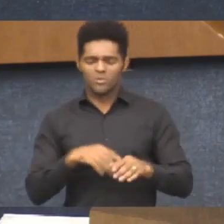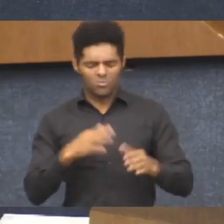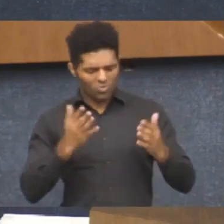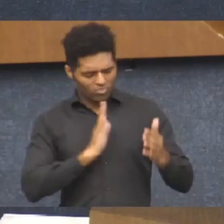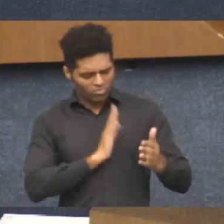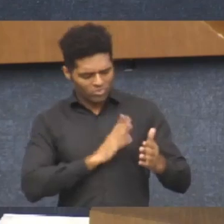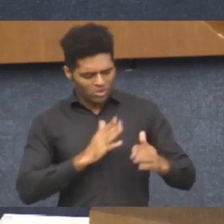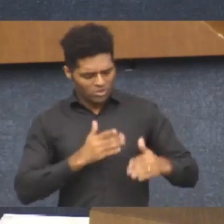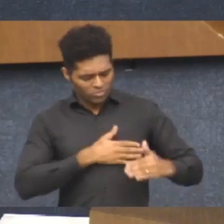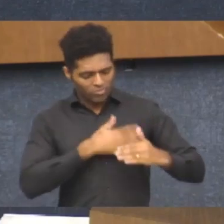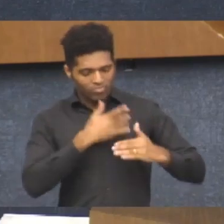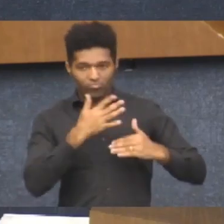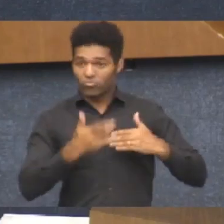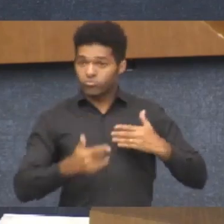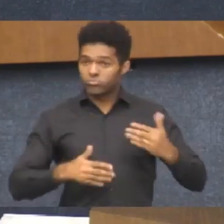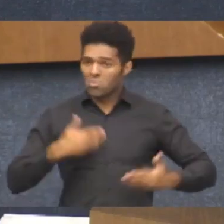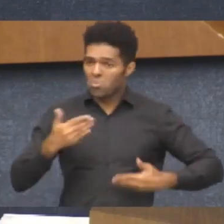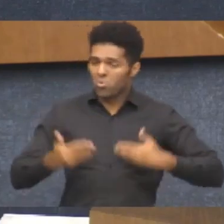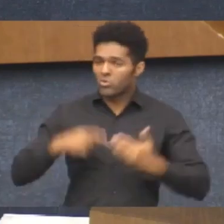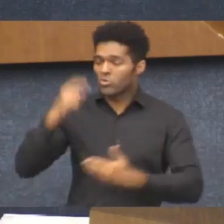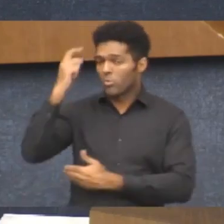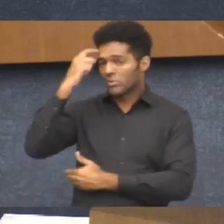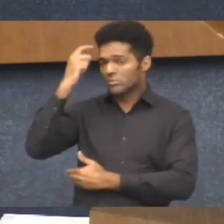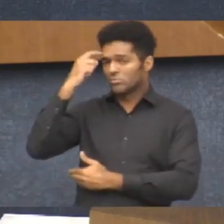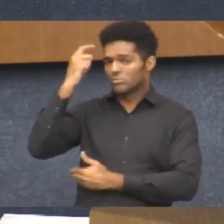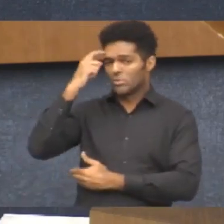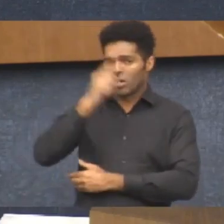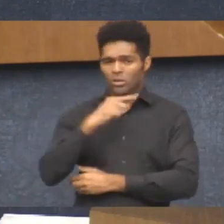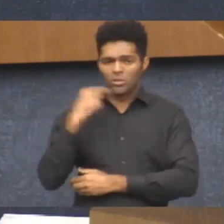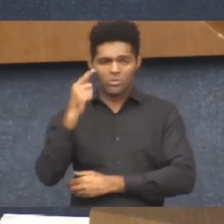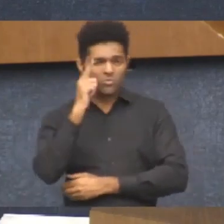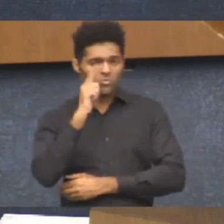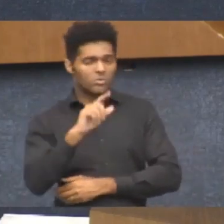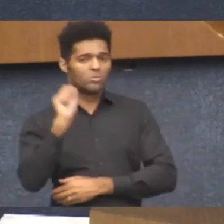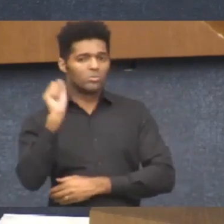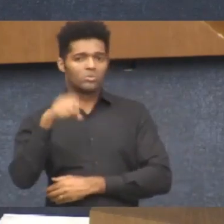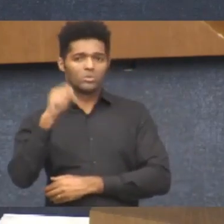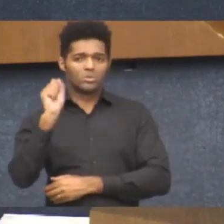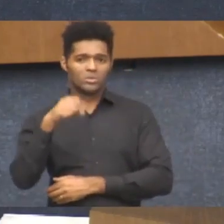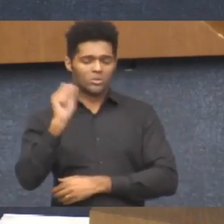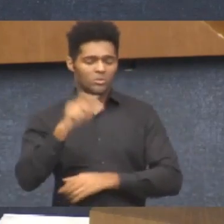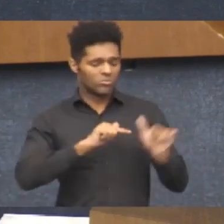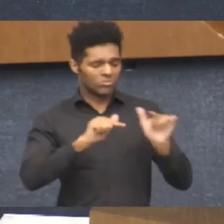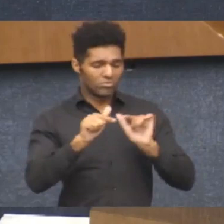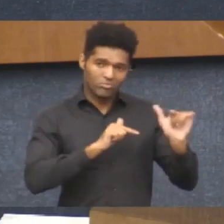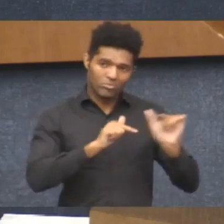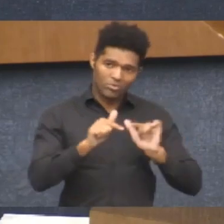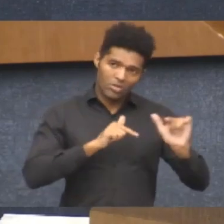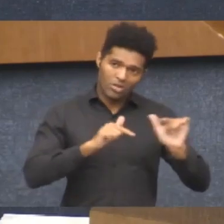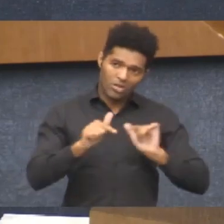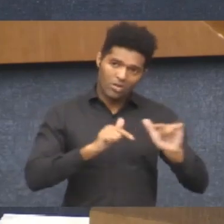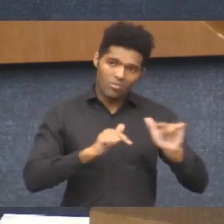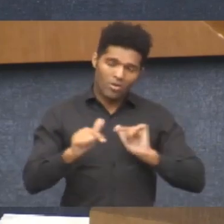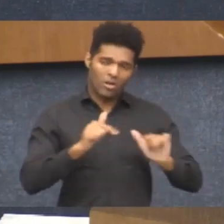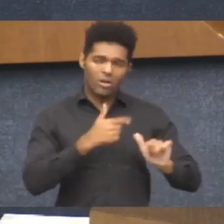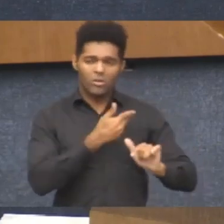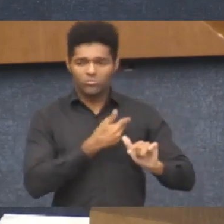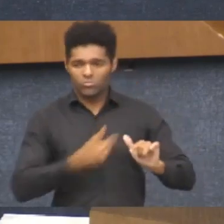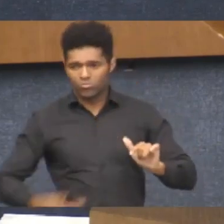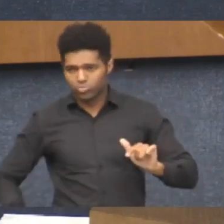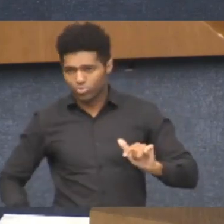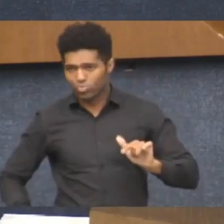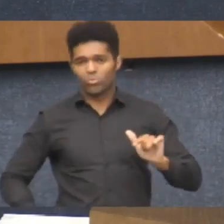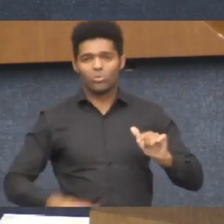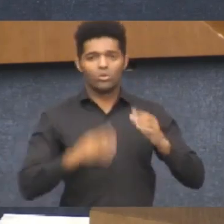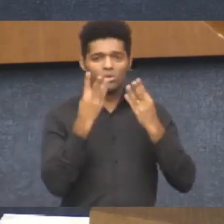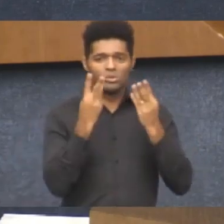alegria, de pensar que a gente consegue, sim, fazer um serviço público de